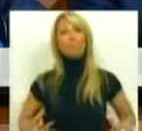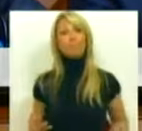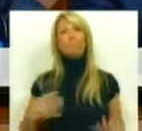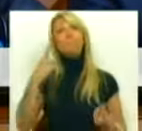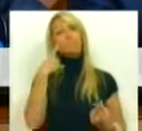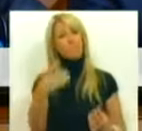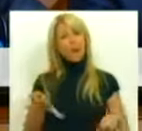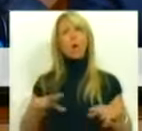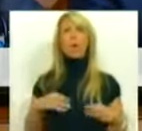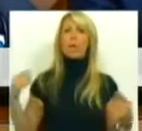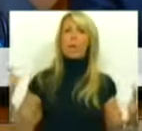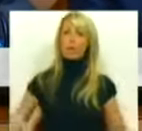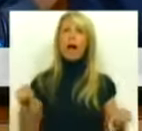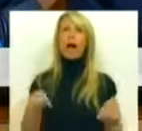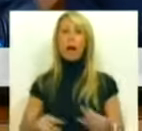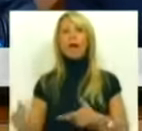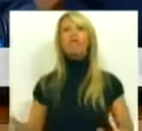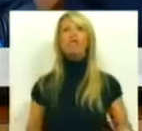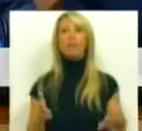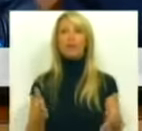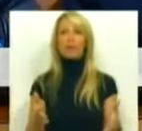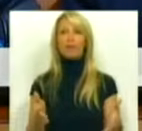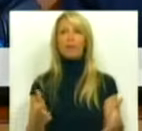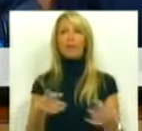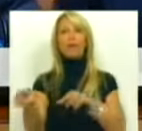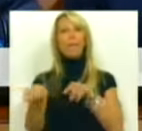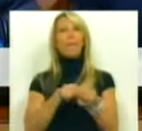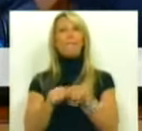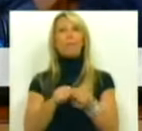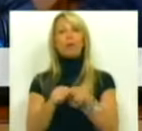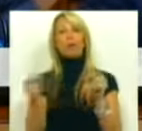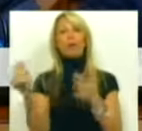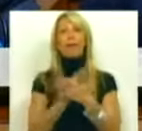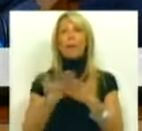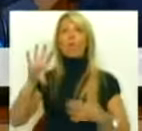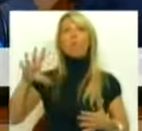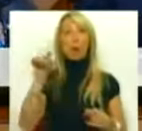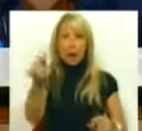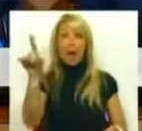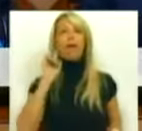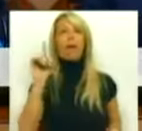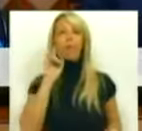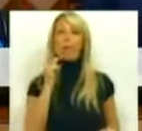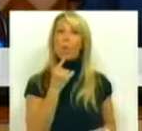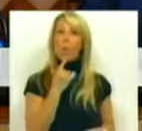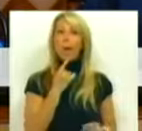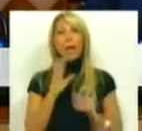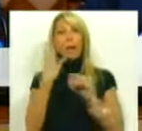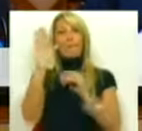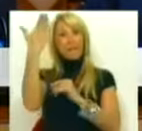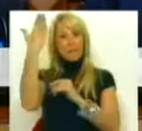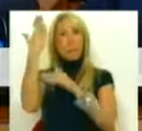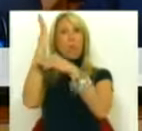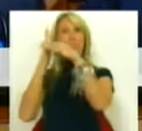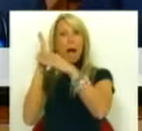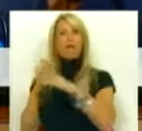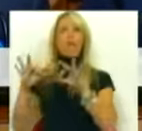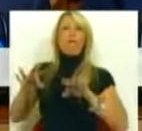e reconhece que existe aqui uma estratégia para a política económica do país, e isso é muito importante, com princípio, meio e fim. Nós